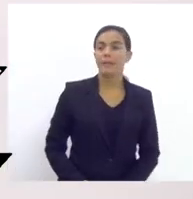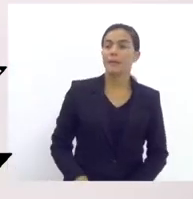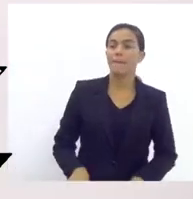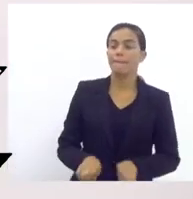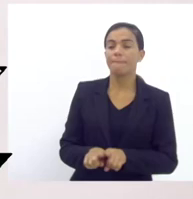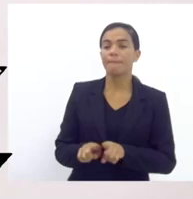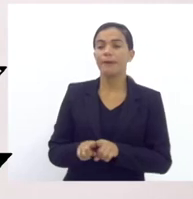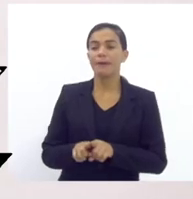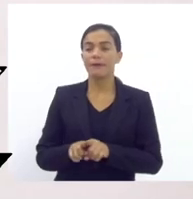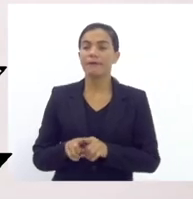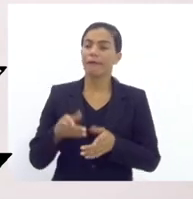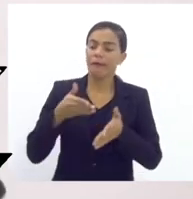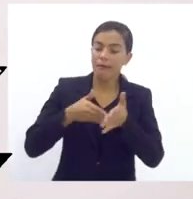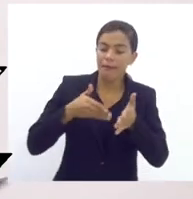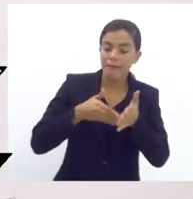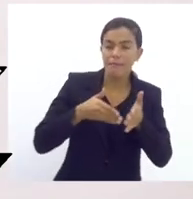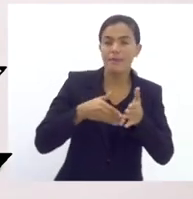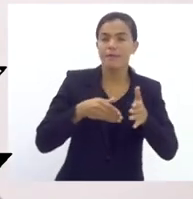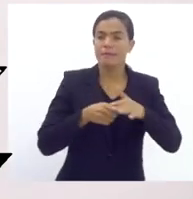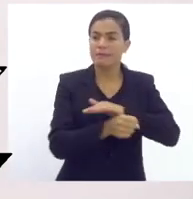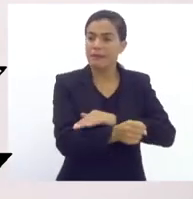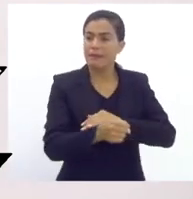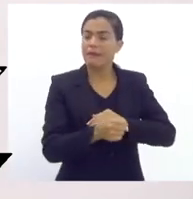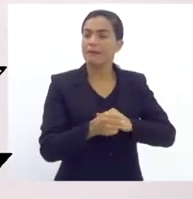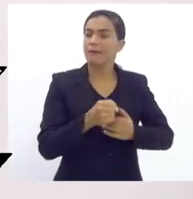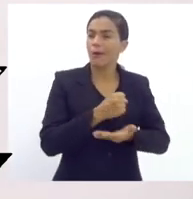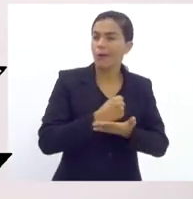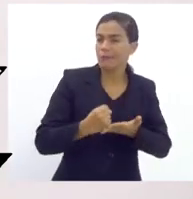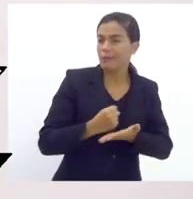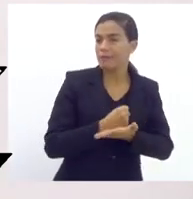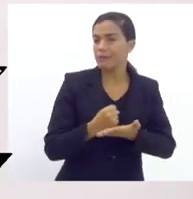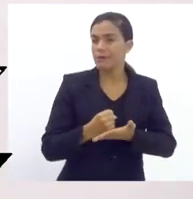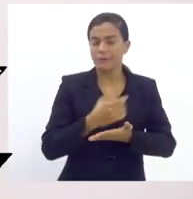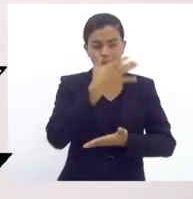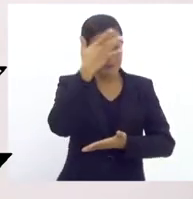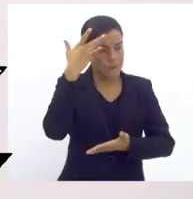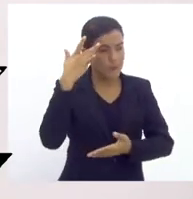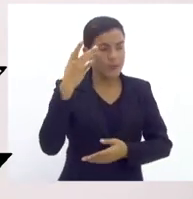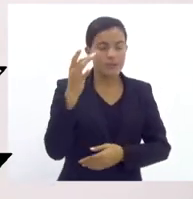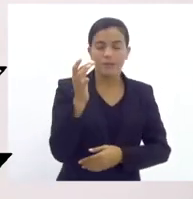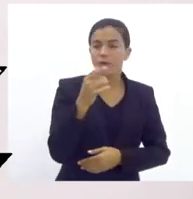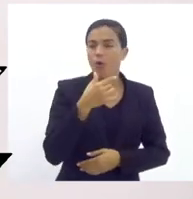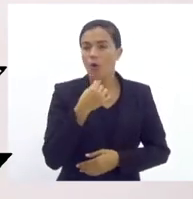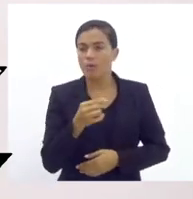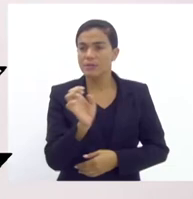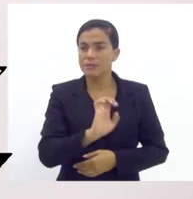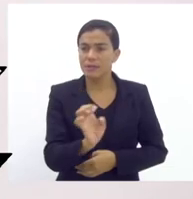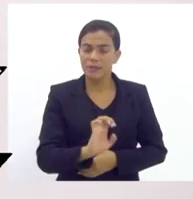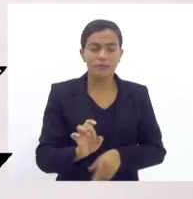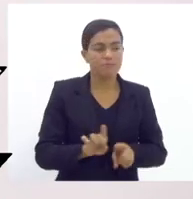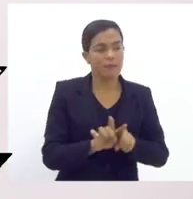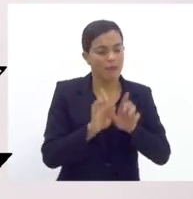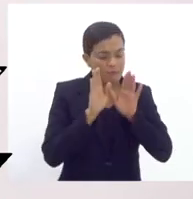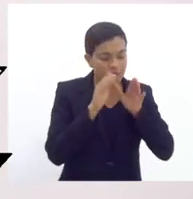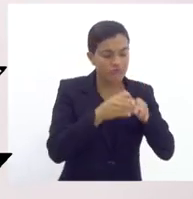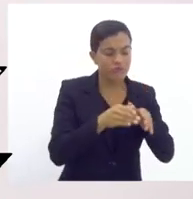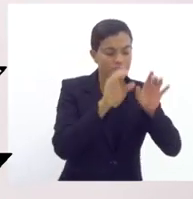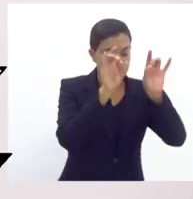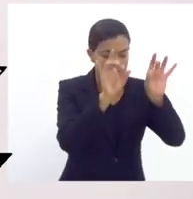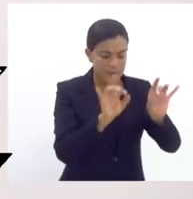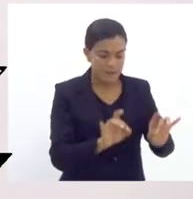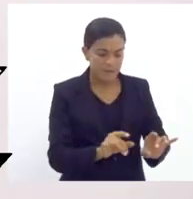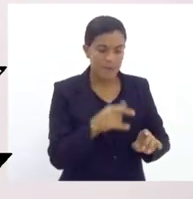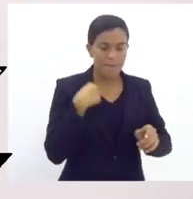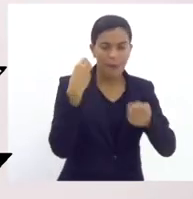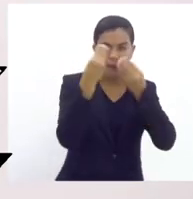restringem na empregabilidade de pessoas trans empregabilidade de homens gays né Há nichos específicos de estética